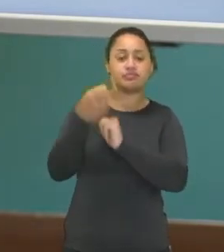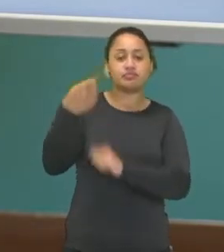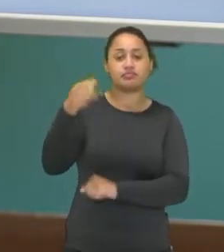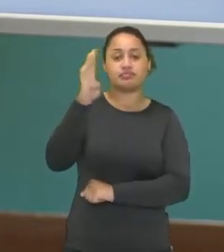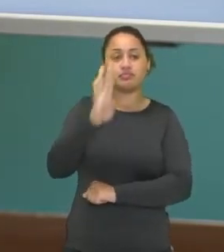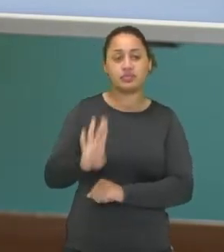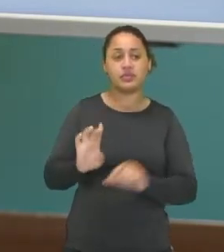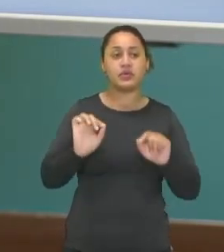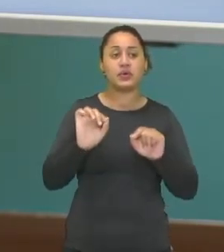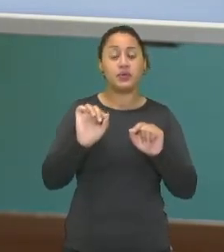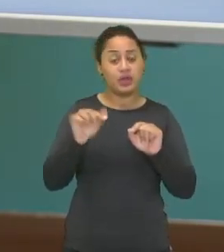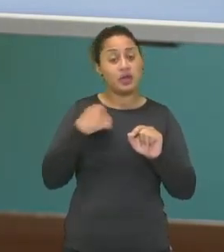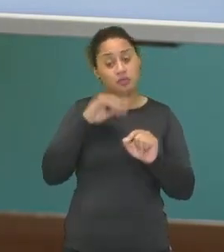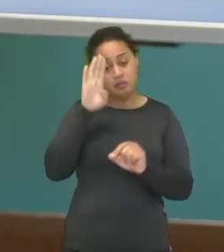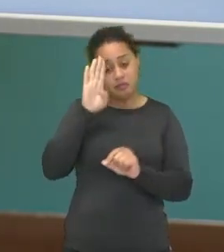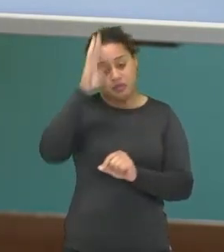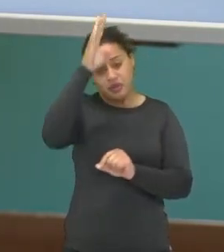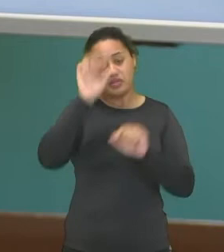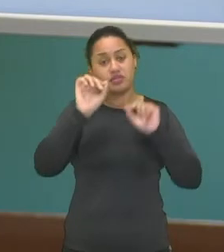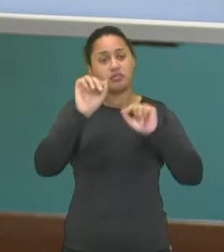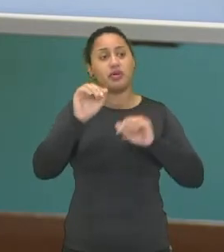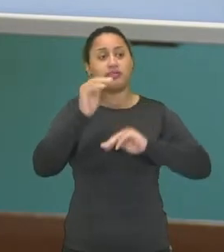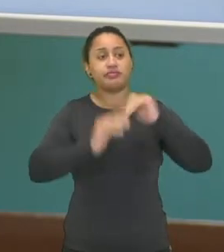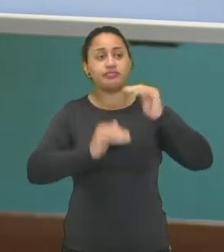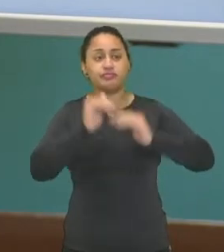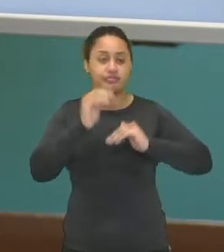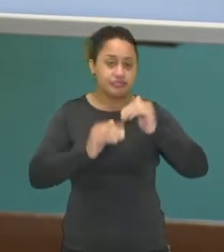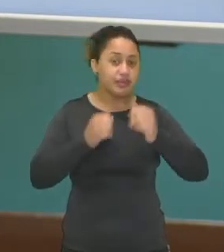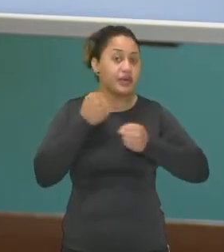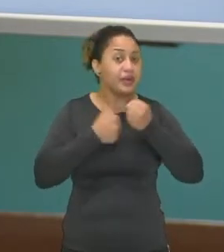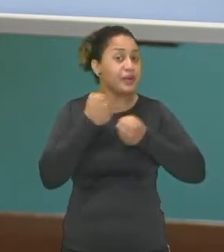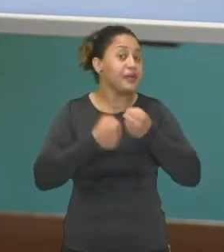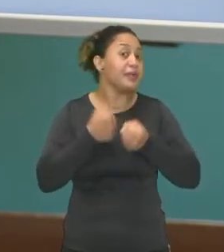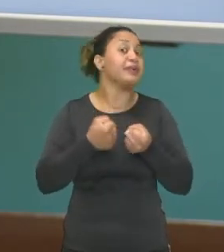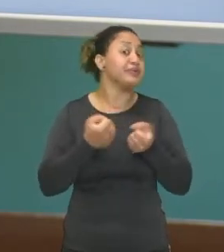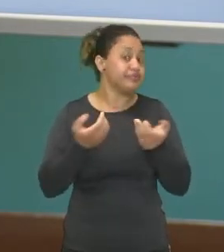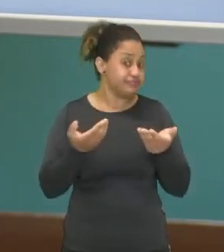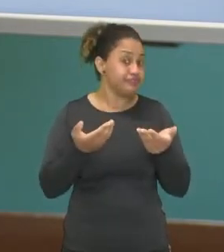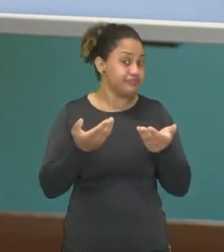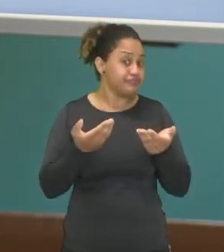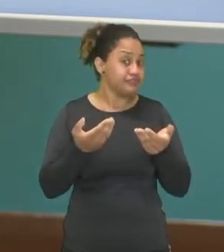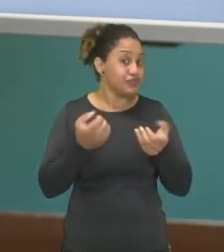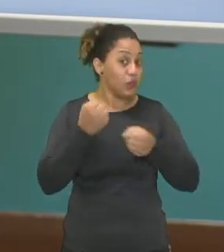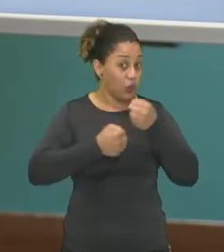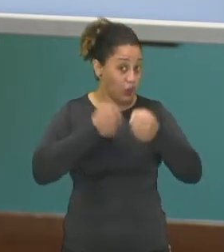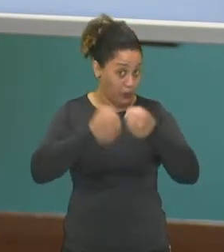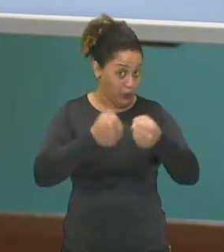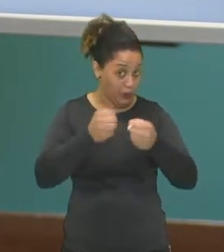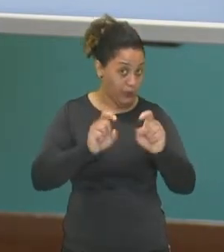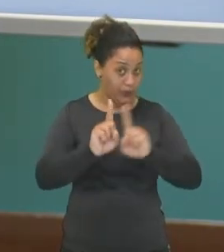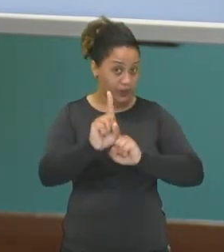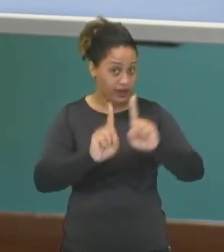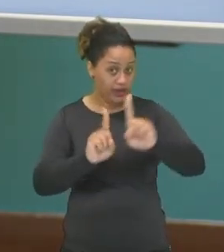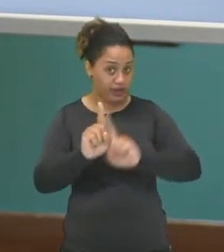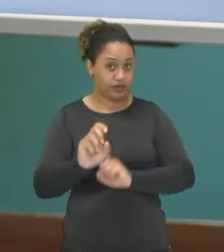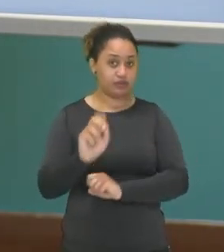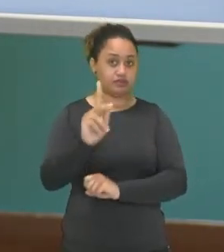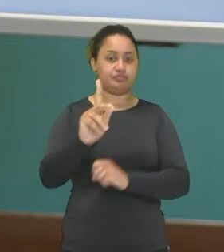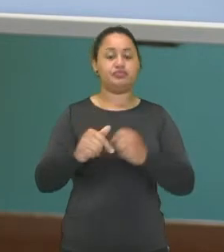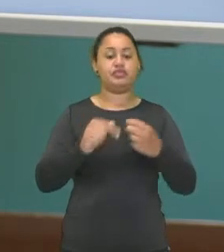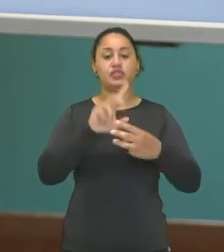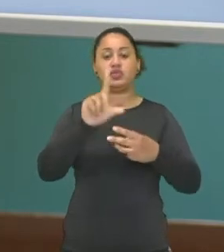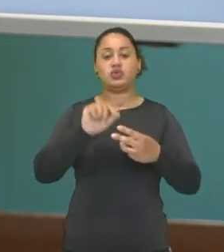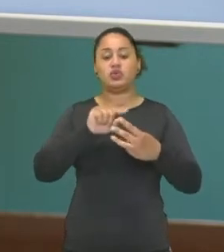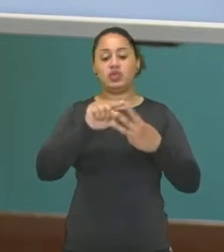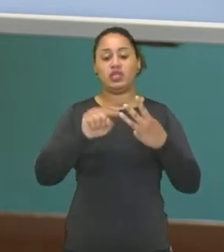se destacam nas provas de corridas. Olha só, corridas, tá? Escolha 3